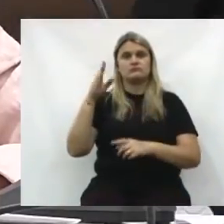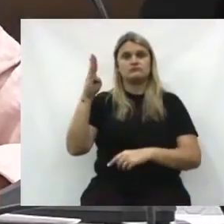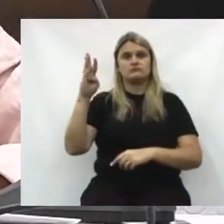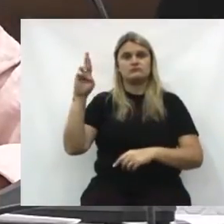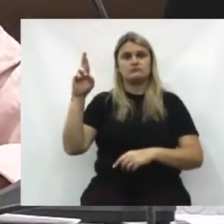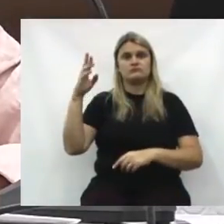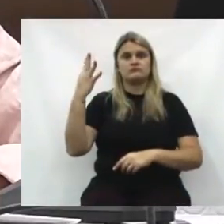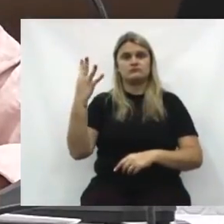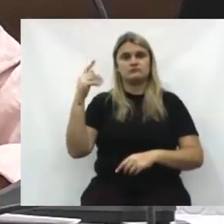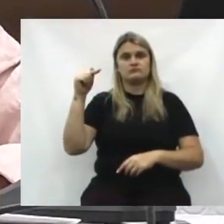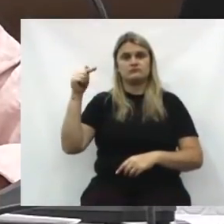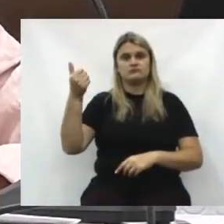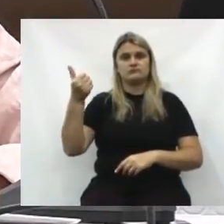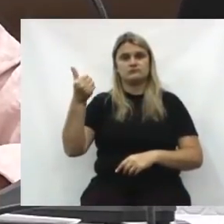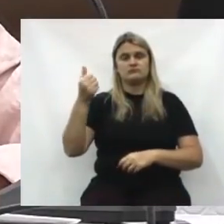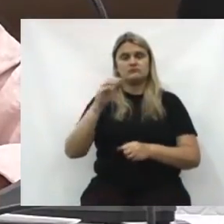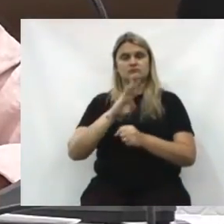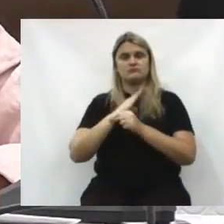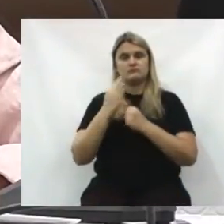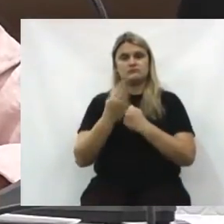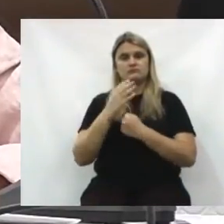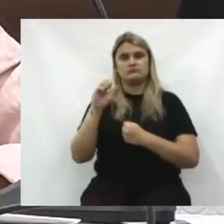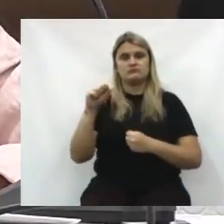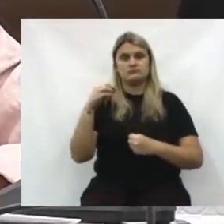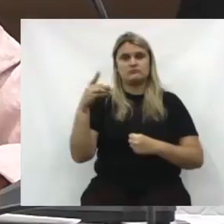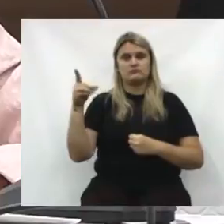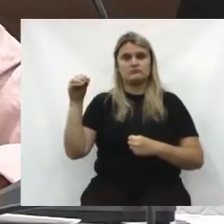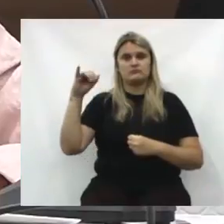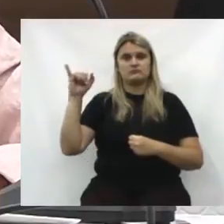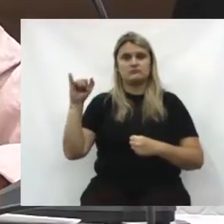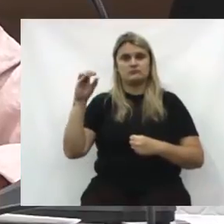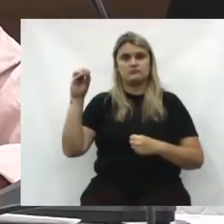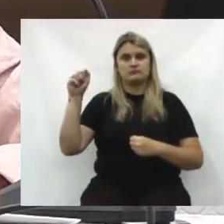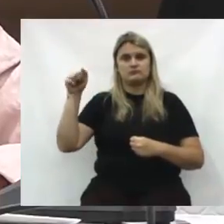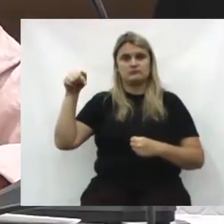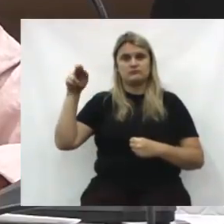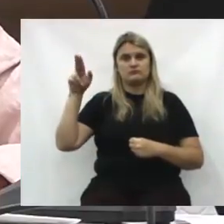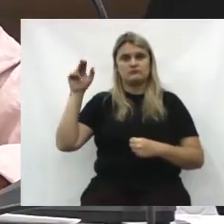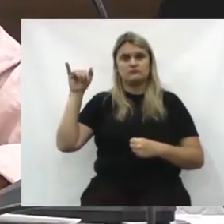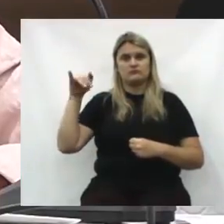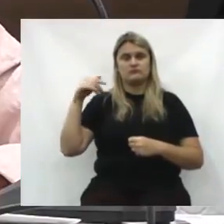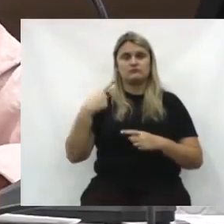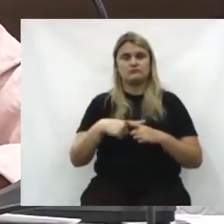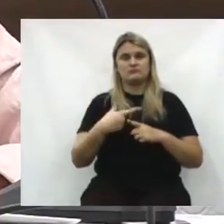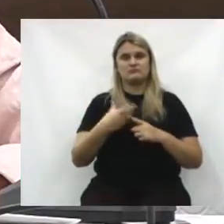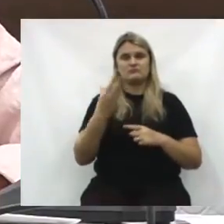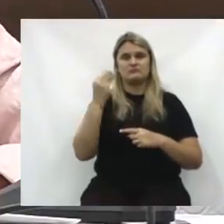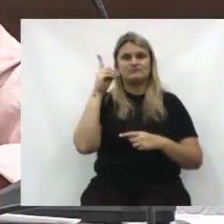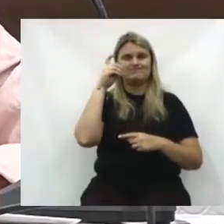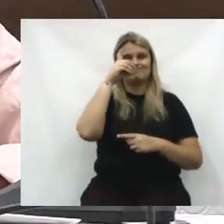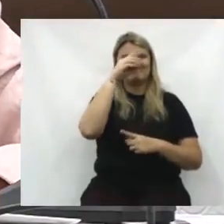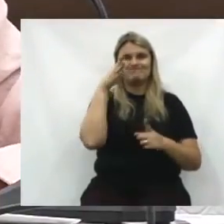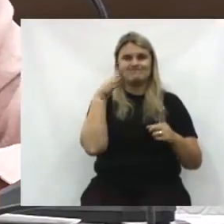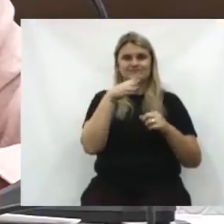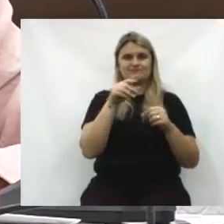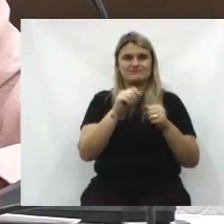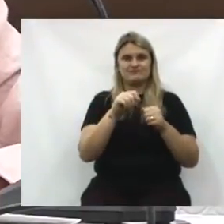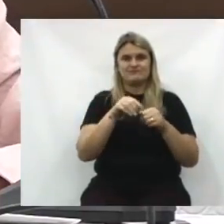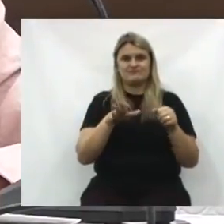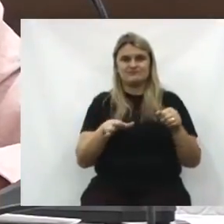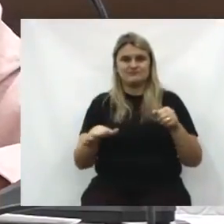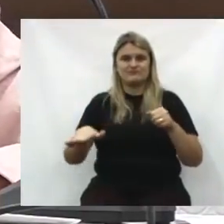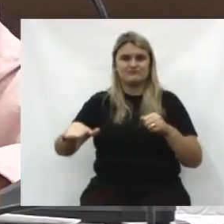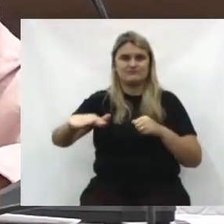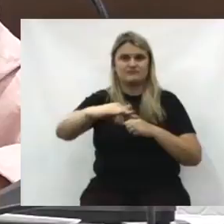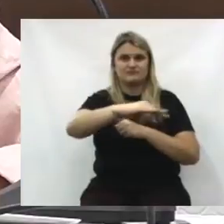à BR-476 no bairro São Joaquim. A pedido de usuários da mesma, sendo que se torna